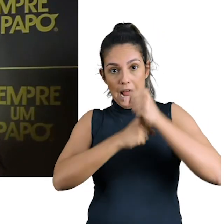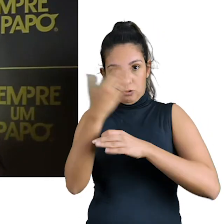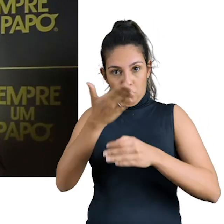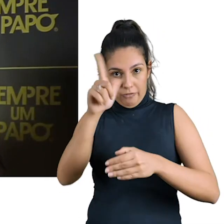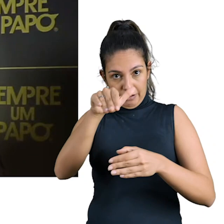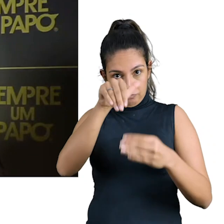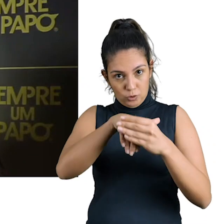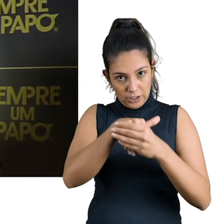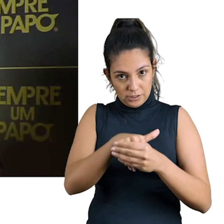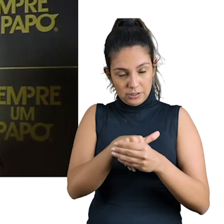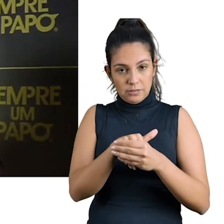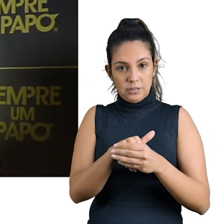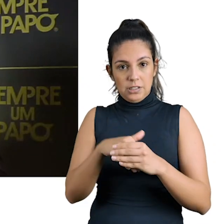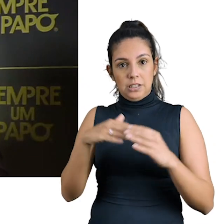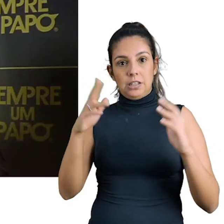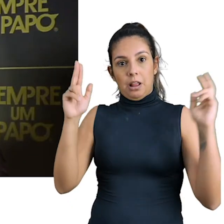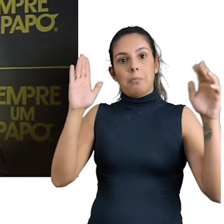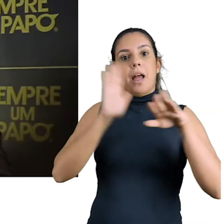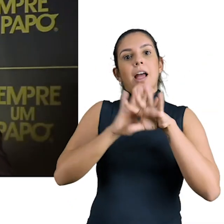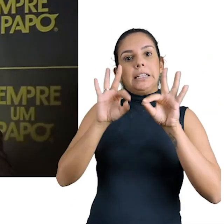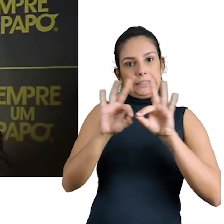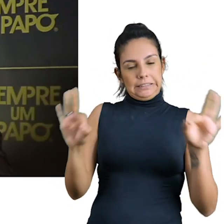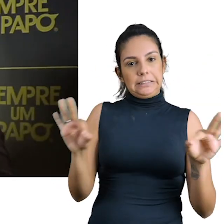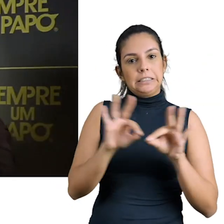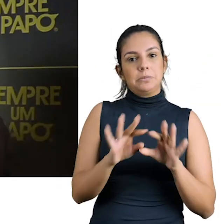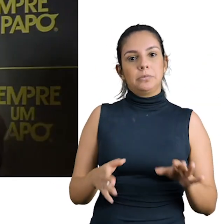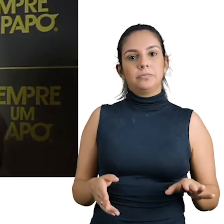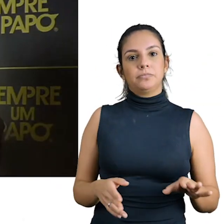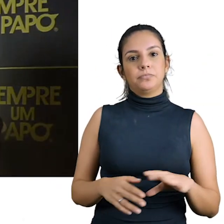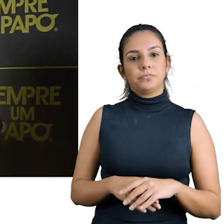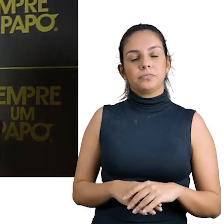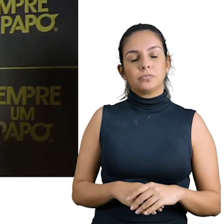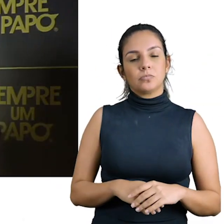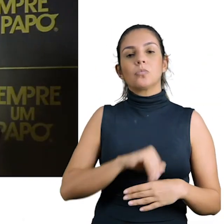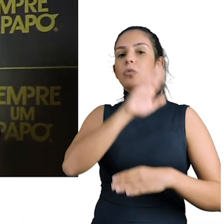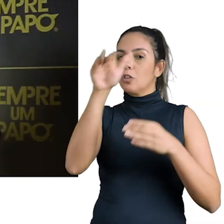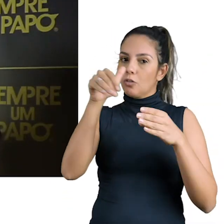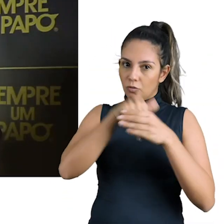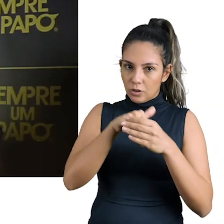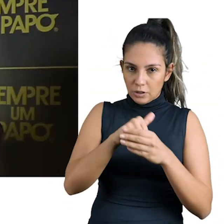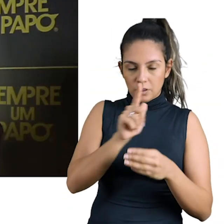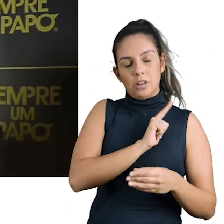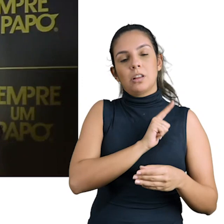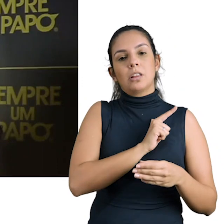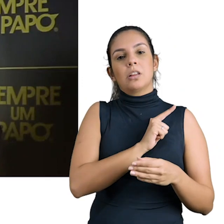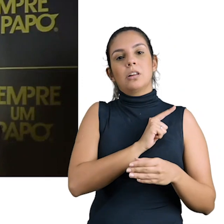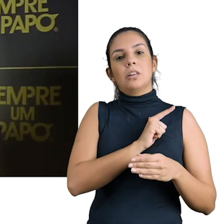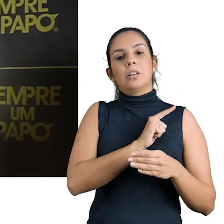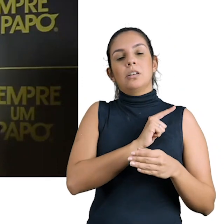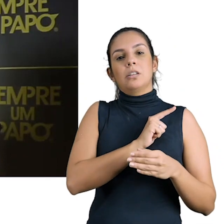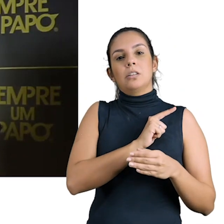as coisas estariam, entre aspas, mais simples de serem resolvidas, porque como todo ano de eleição, existe ali uma